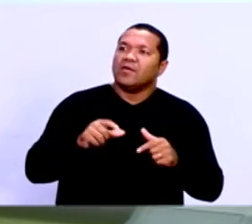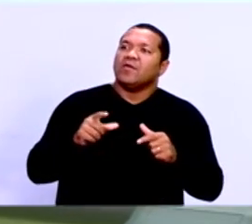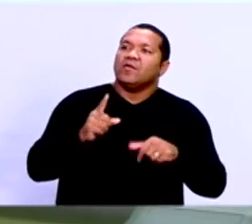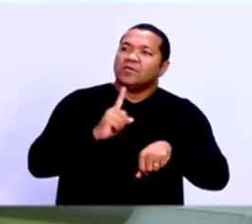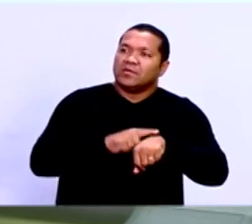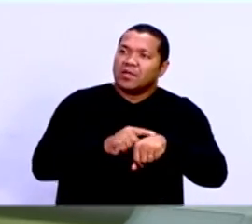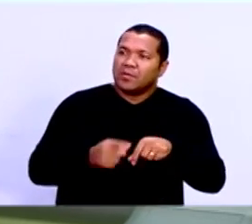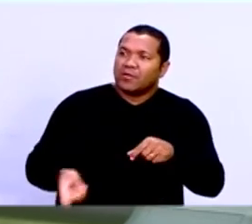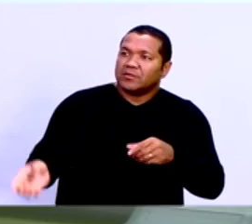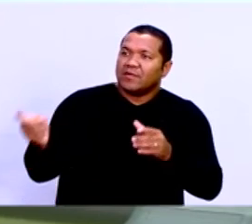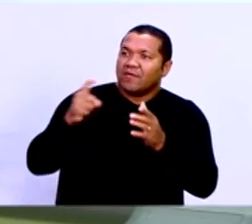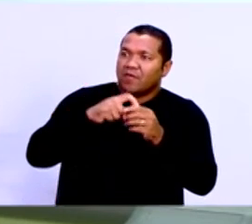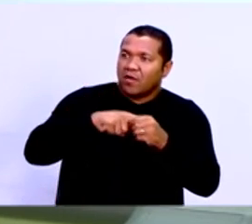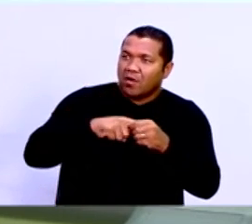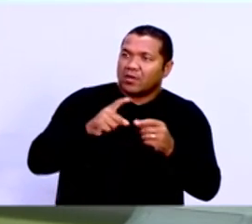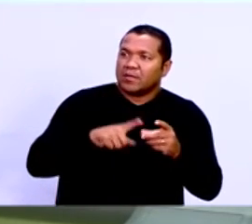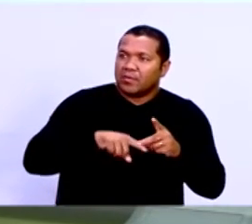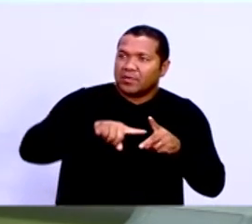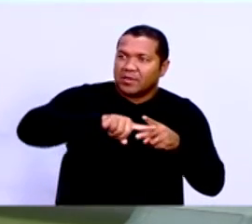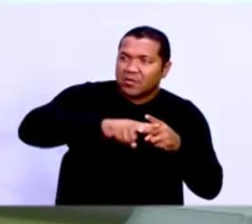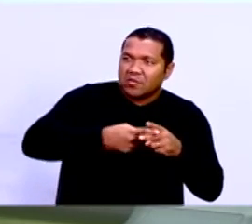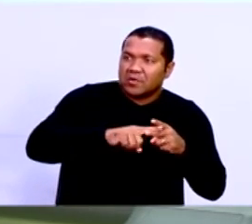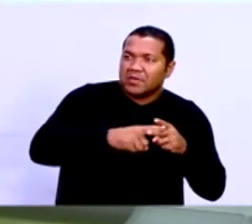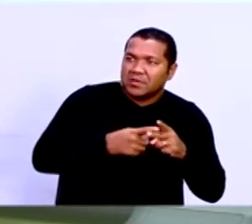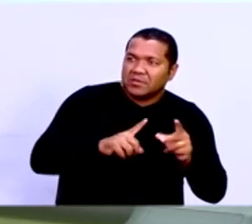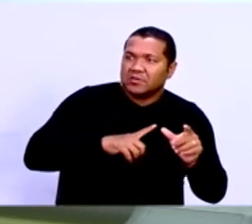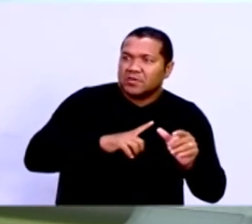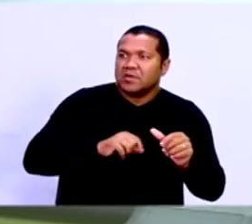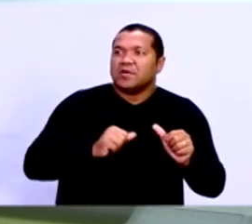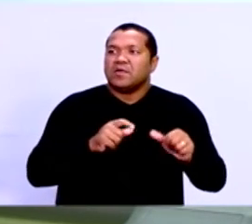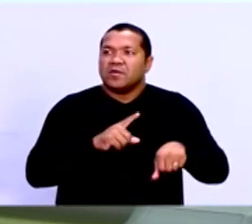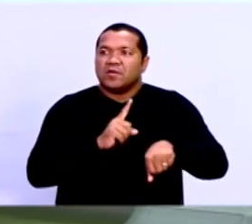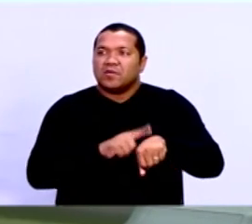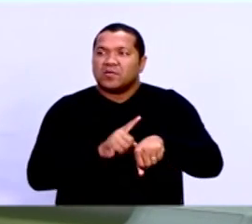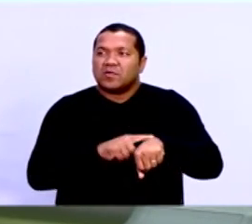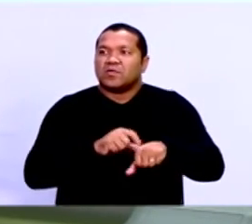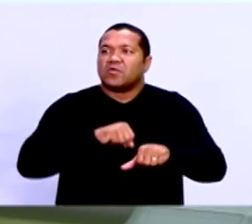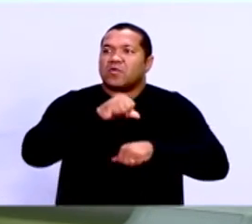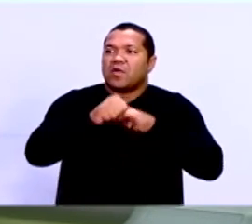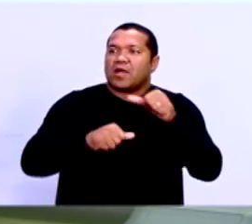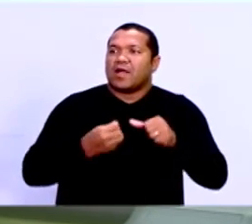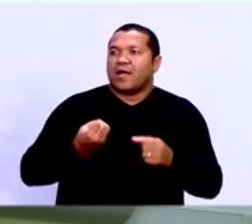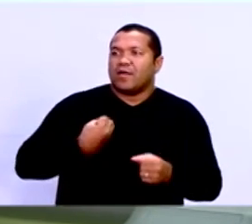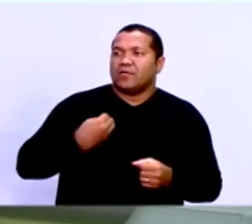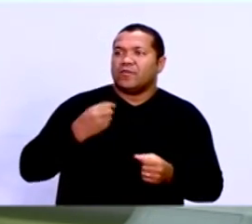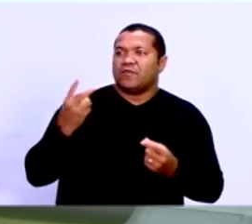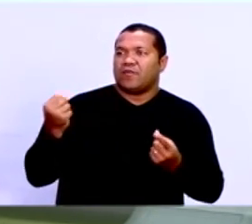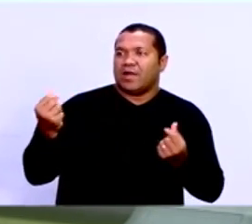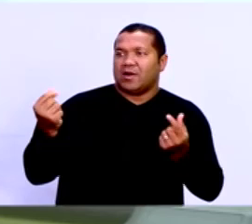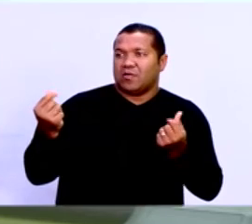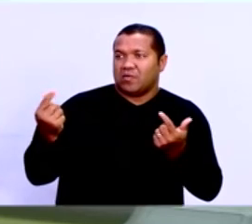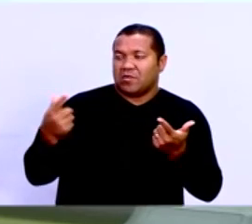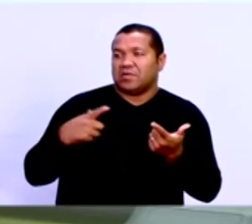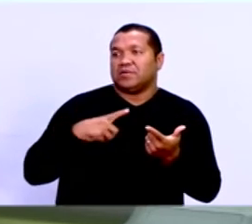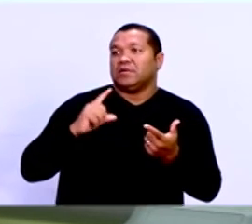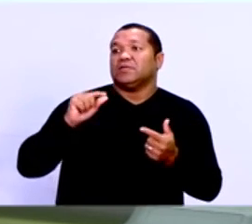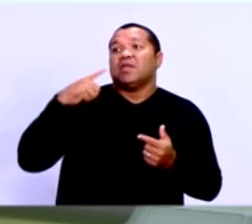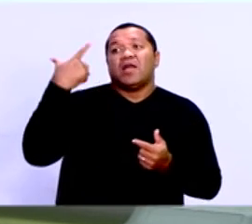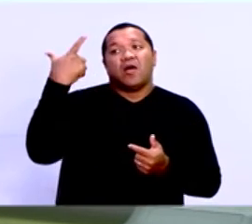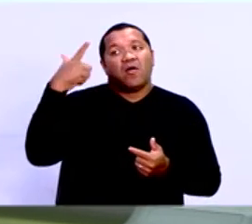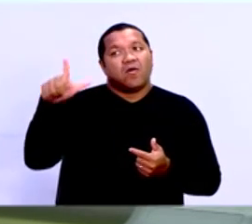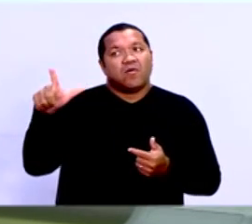da página da atualização dos produtos tudo isso também faz parte agora isso aí é uma outra